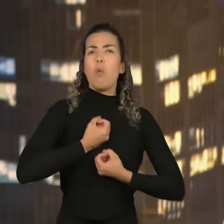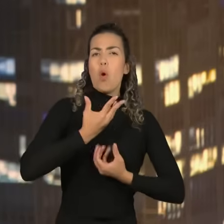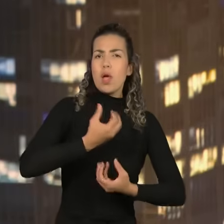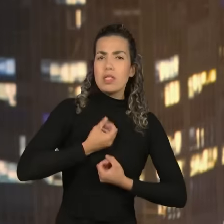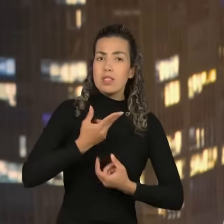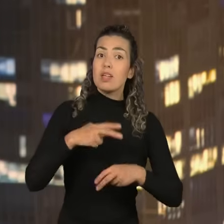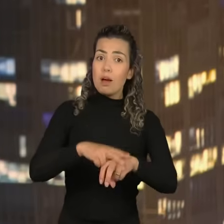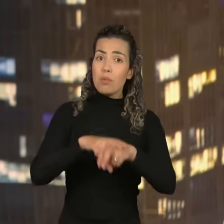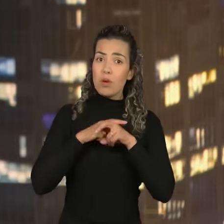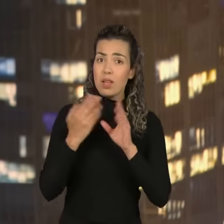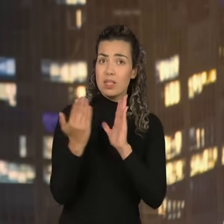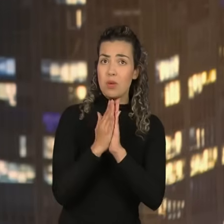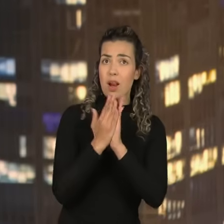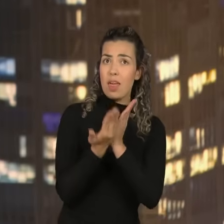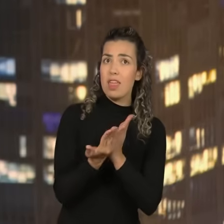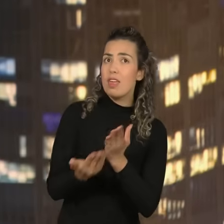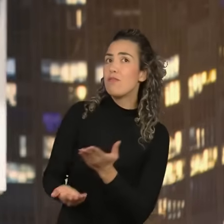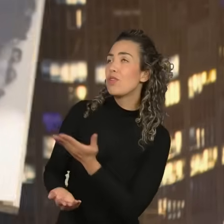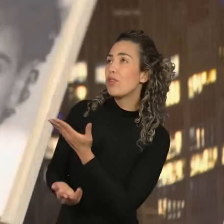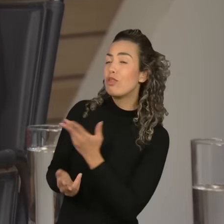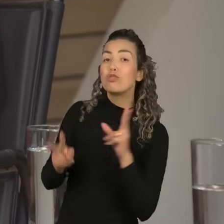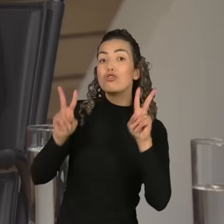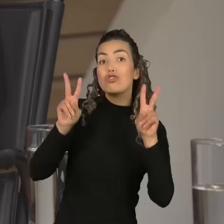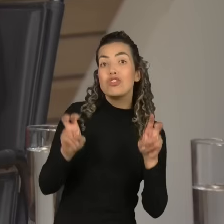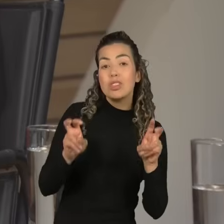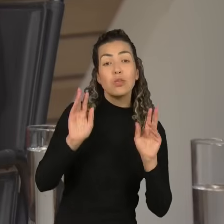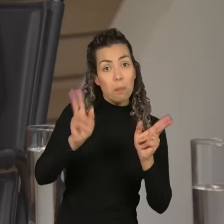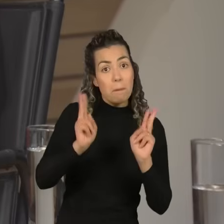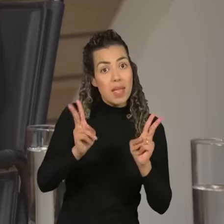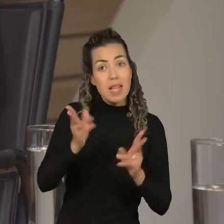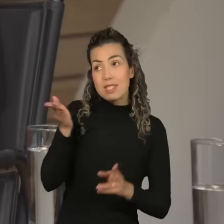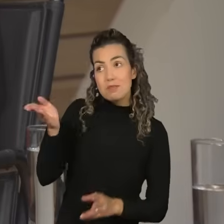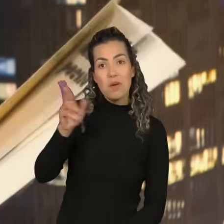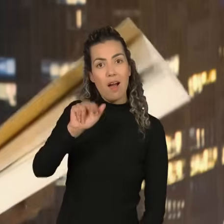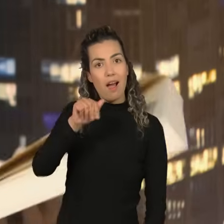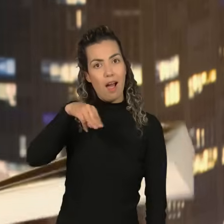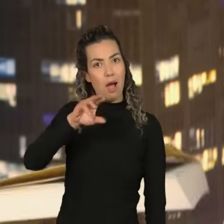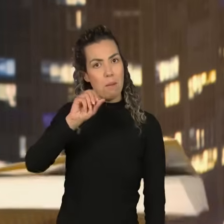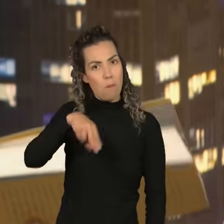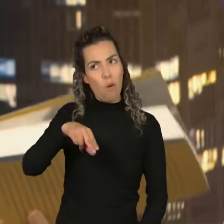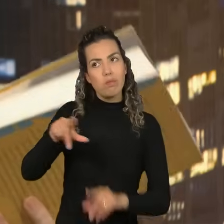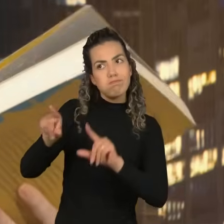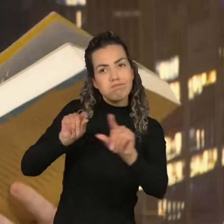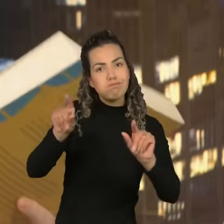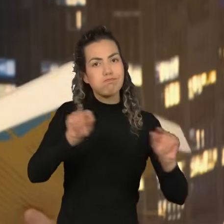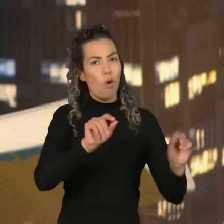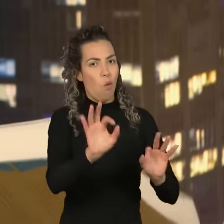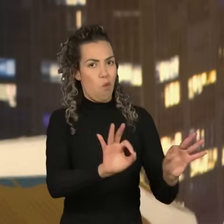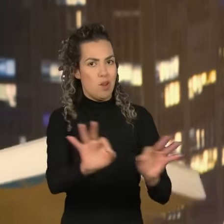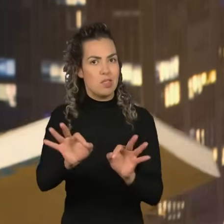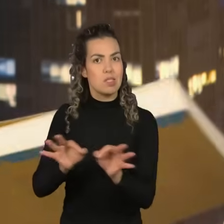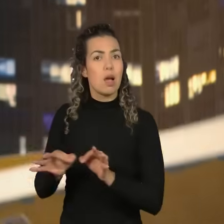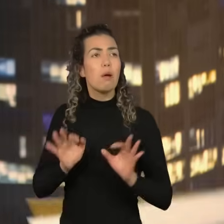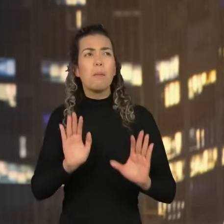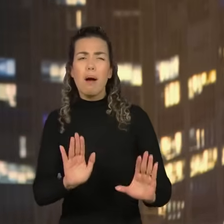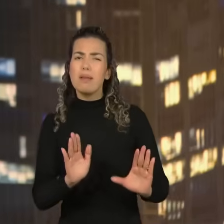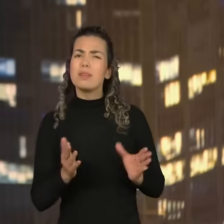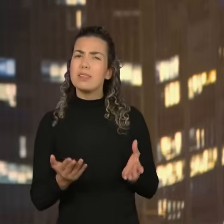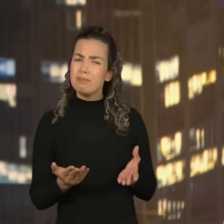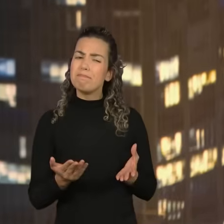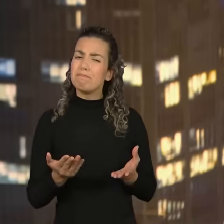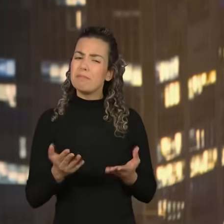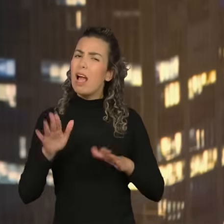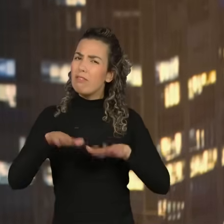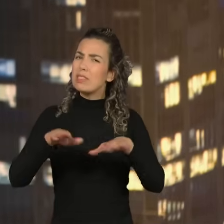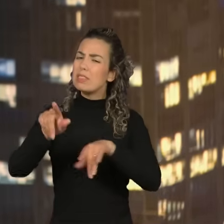editora Martins Fontes, que o Ramon é o organizador. E as pessoas têm um pouco de dificuldade, muitas vezes,